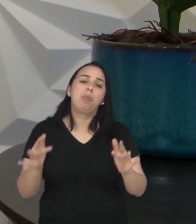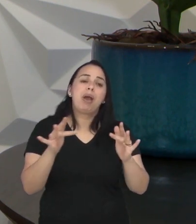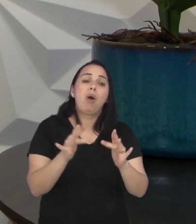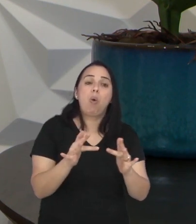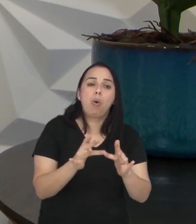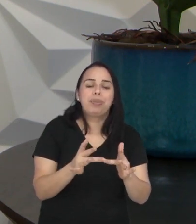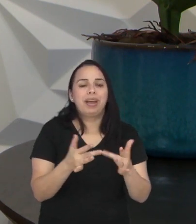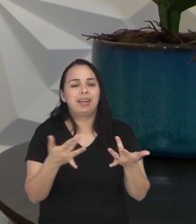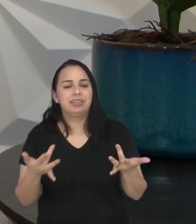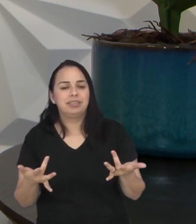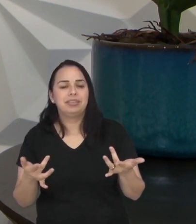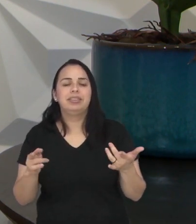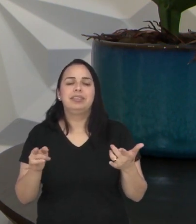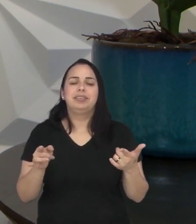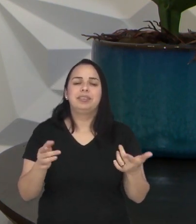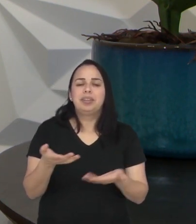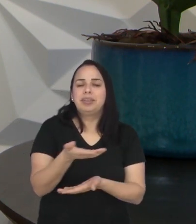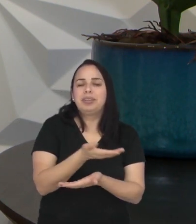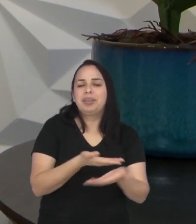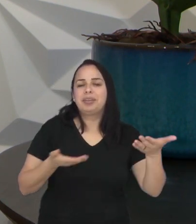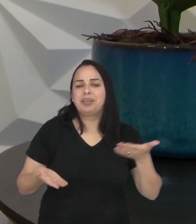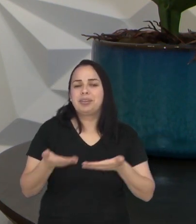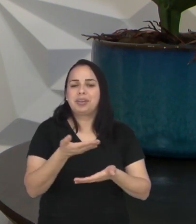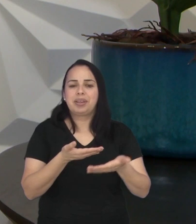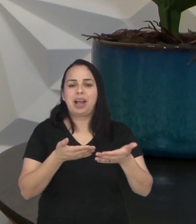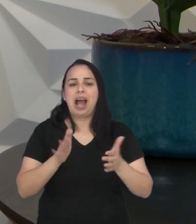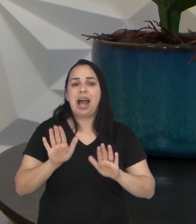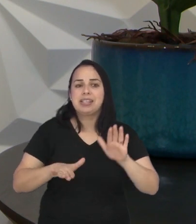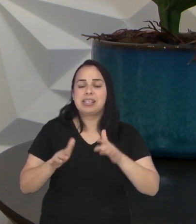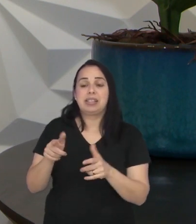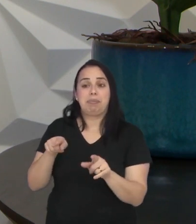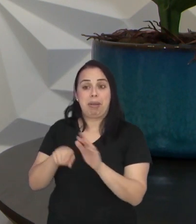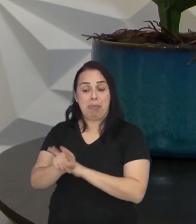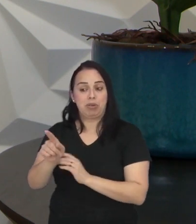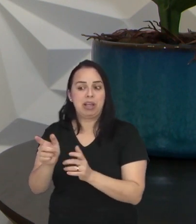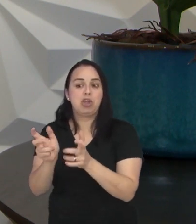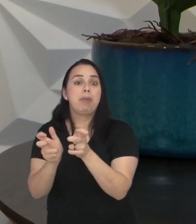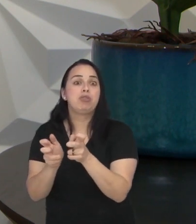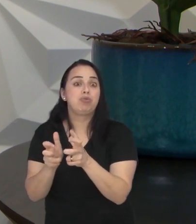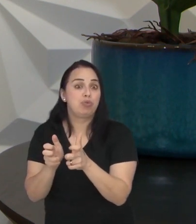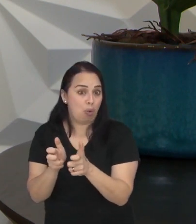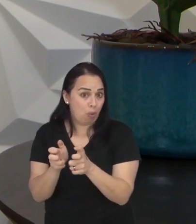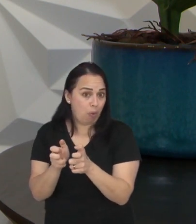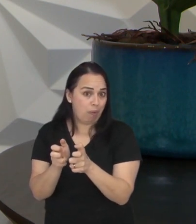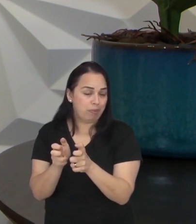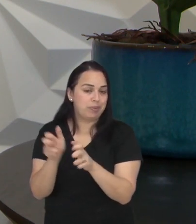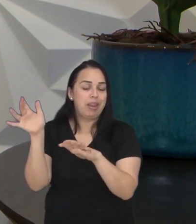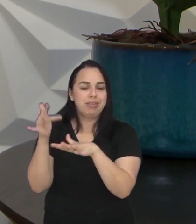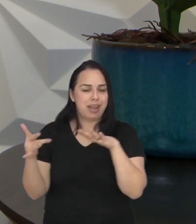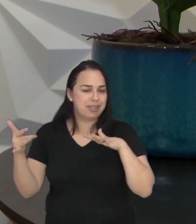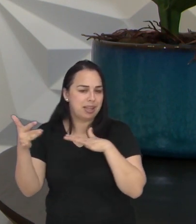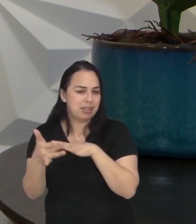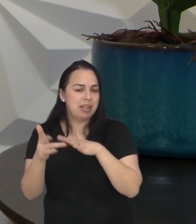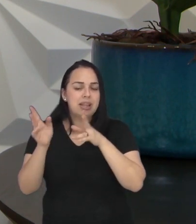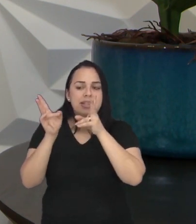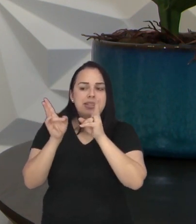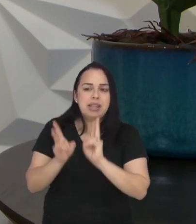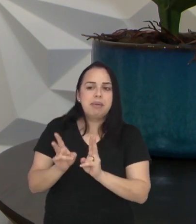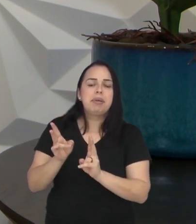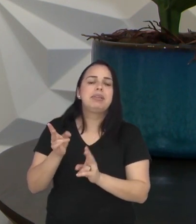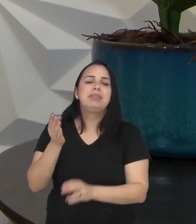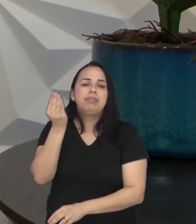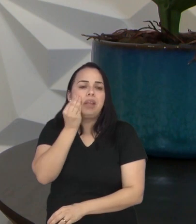no ofertório das celebrações da Diocese de São José dos Campos será doado para um fundo diocesano que ajuda em obras sociais. Não